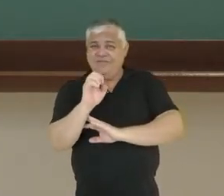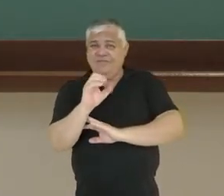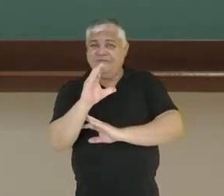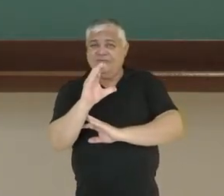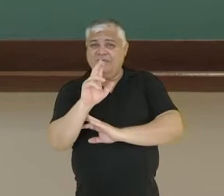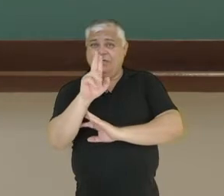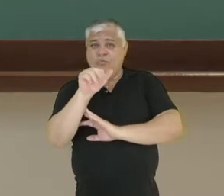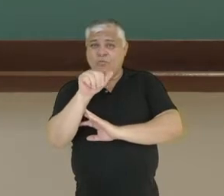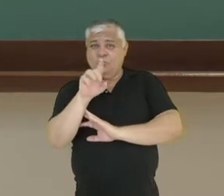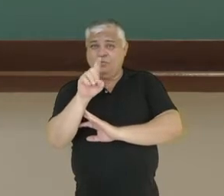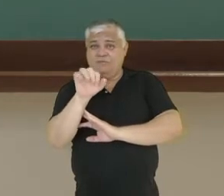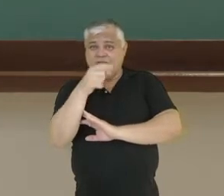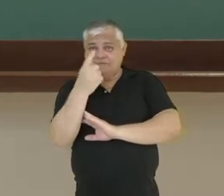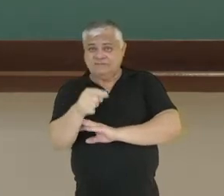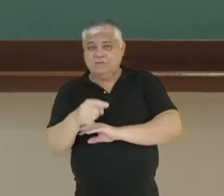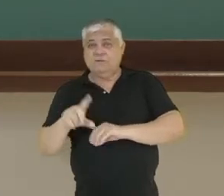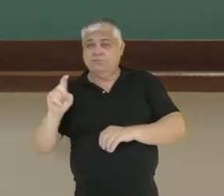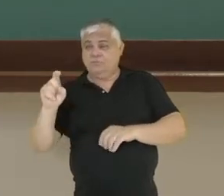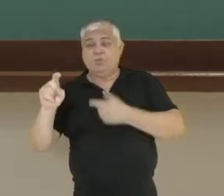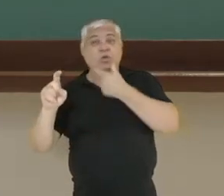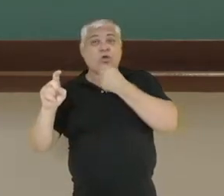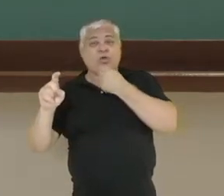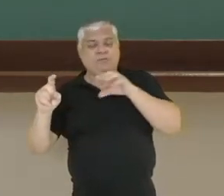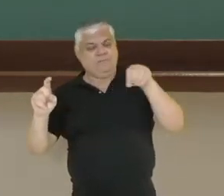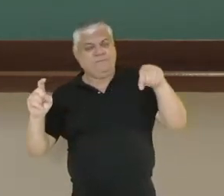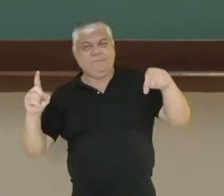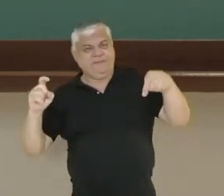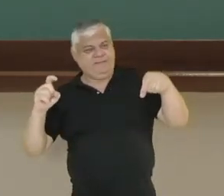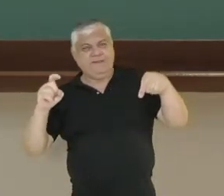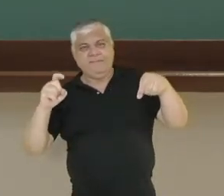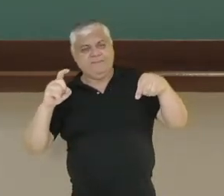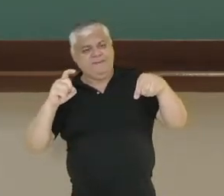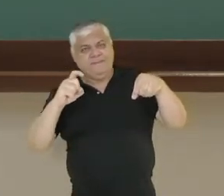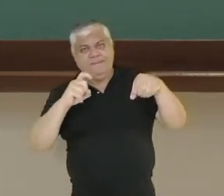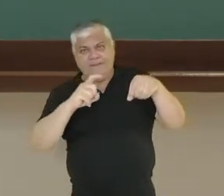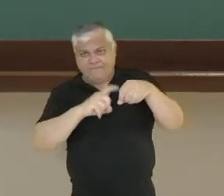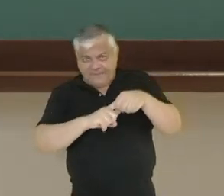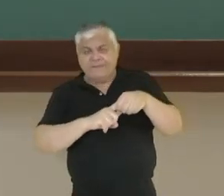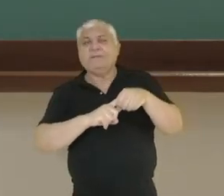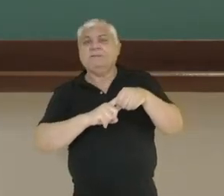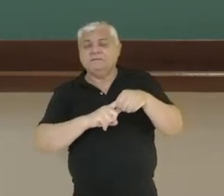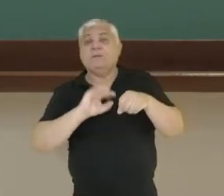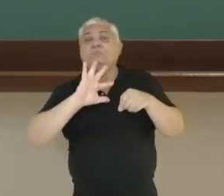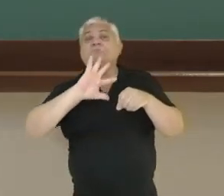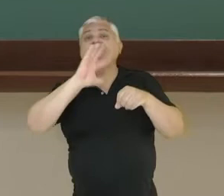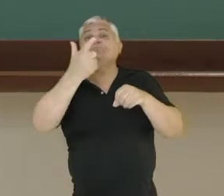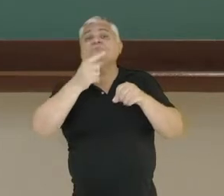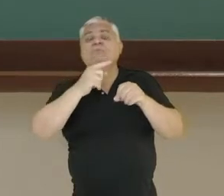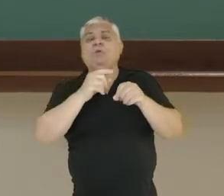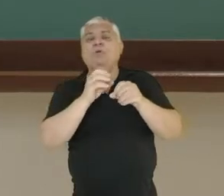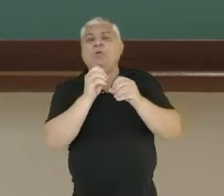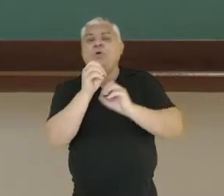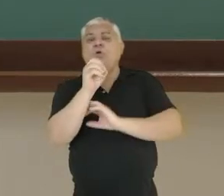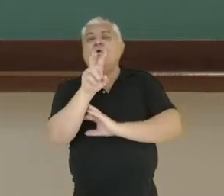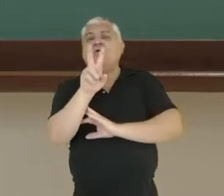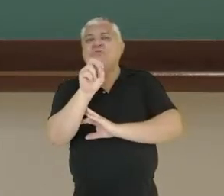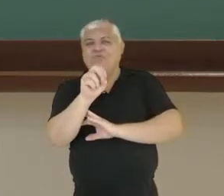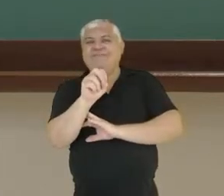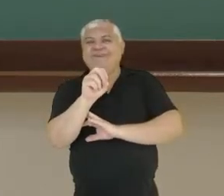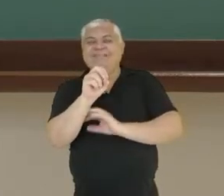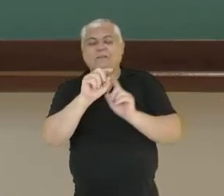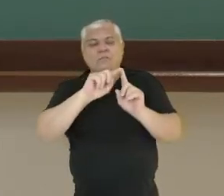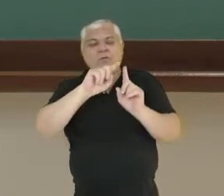é a união de um gameta masculino com um gameta feminino e vai originar um ovo ou zigoto. E